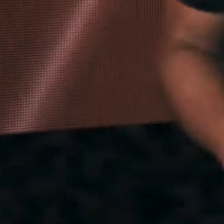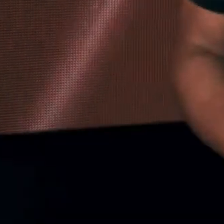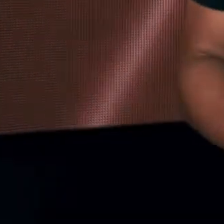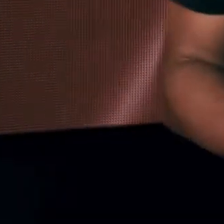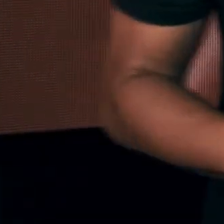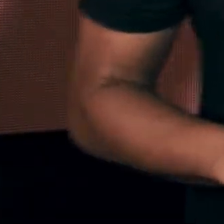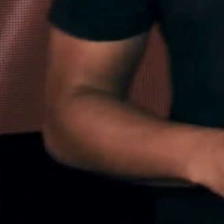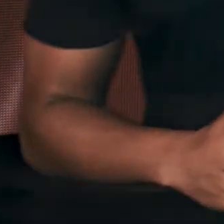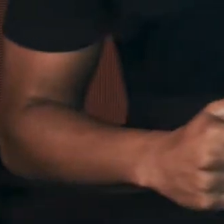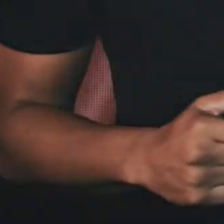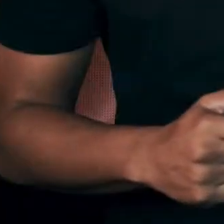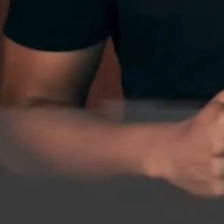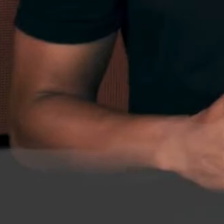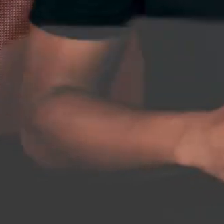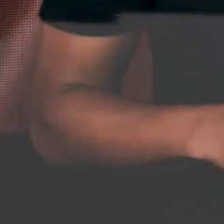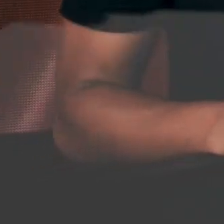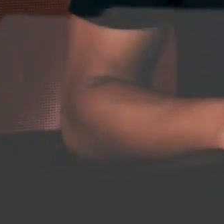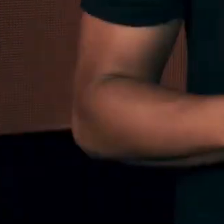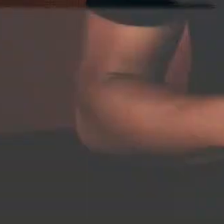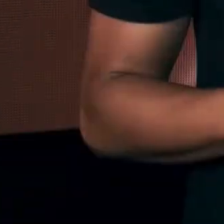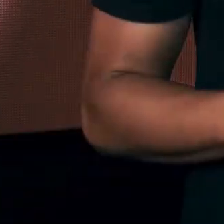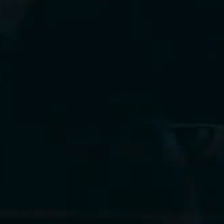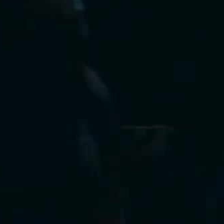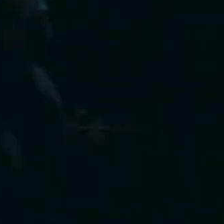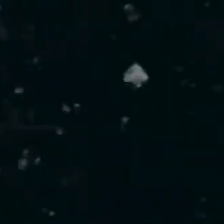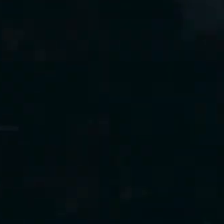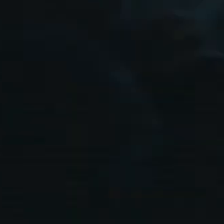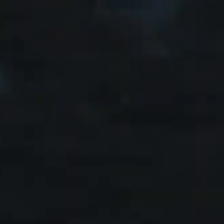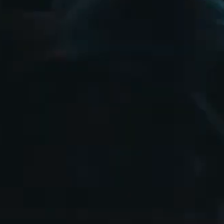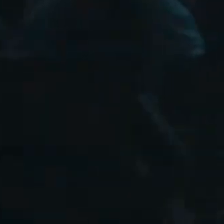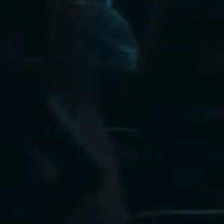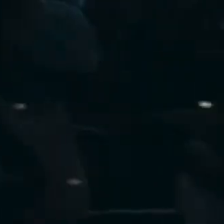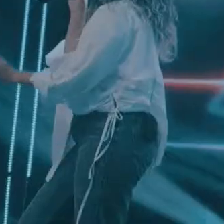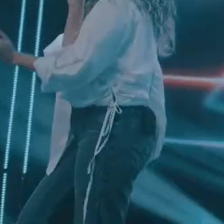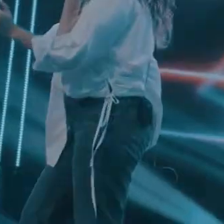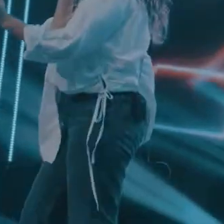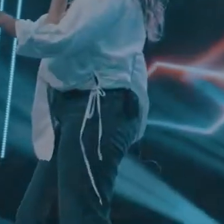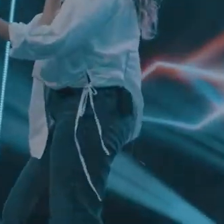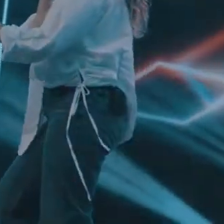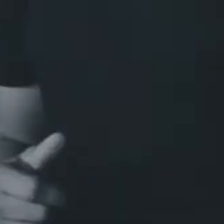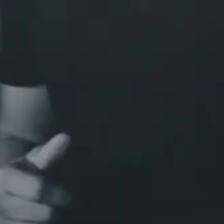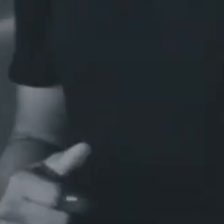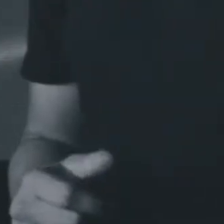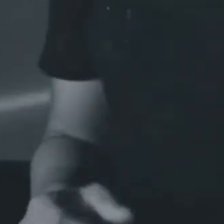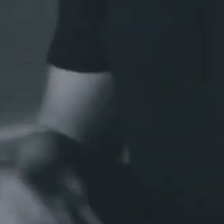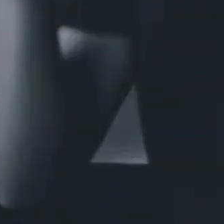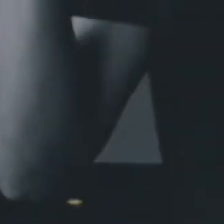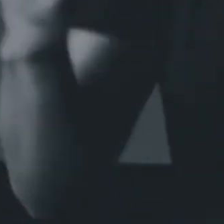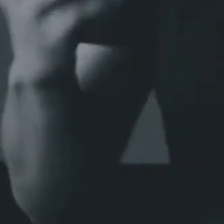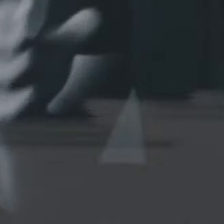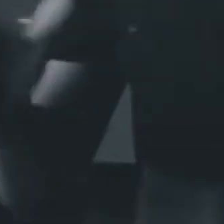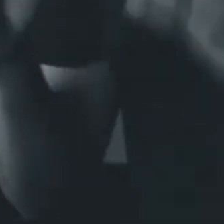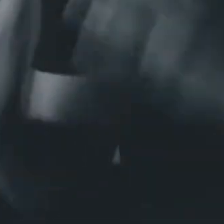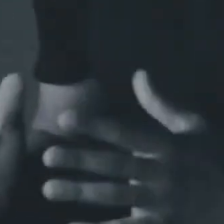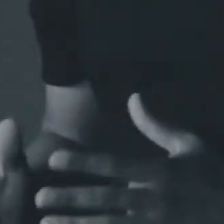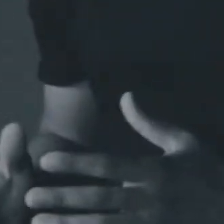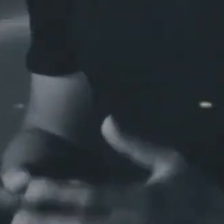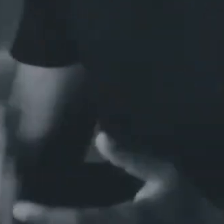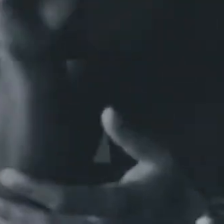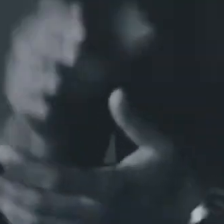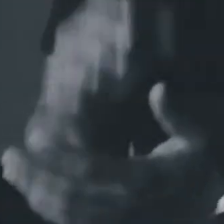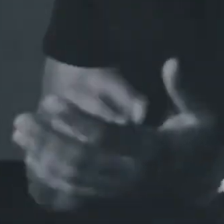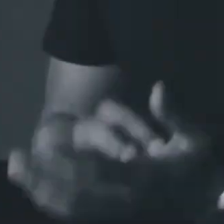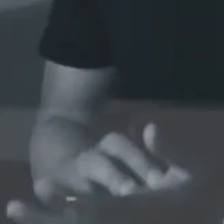para você. Todos os sábados nós nos reunimos aqui na rua Montevidéu 900 às 19 horas. Isso, e ao terceiro sábado de cada